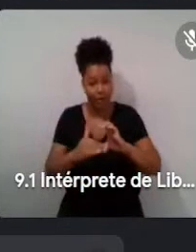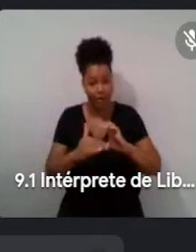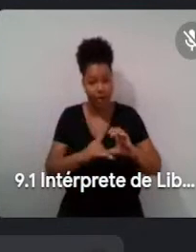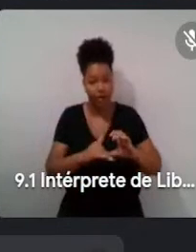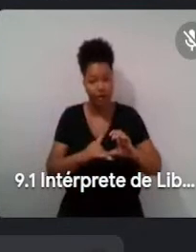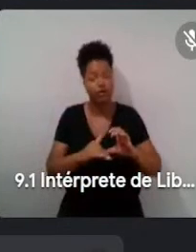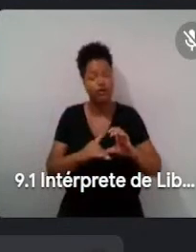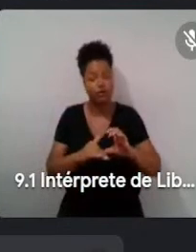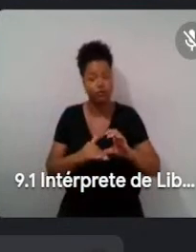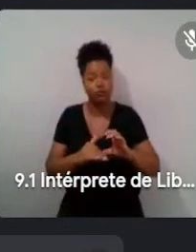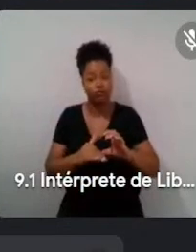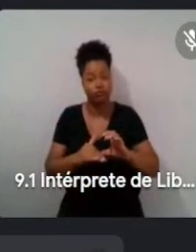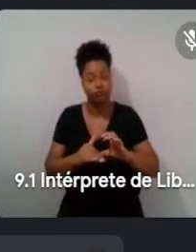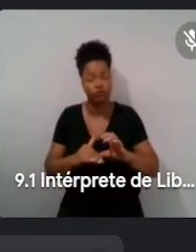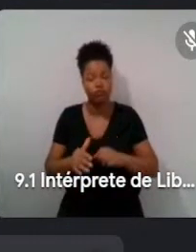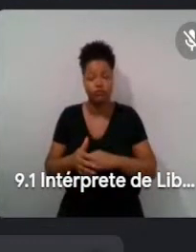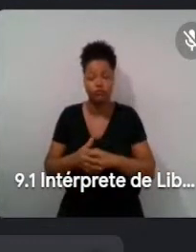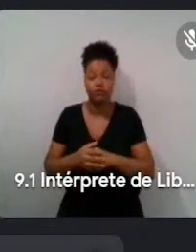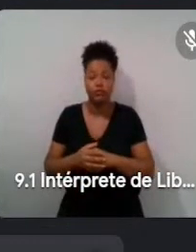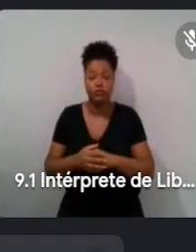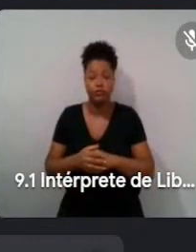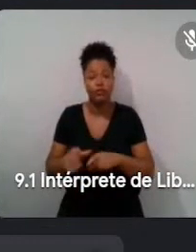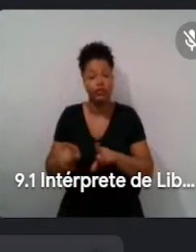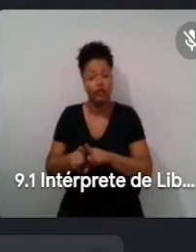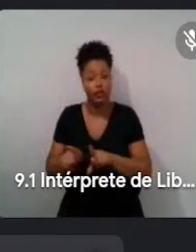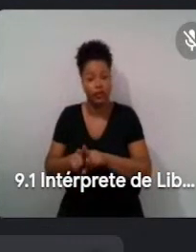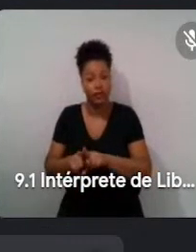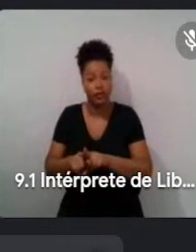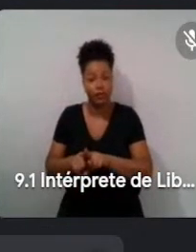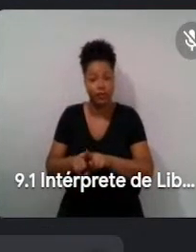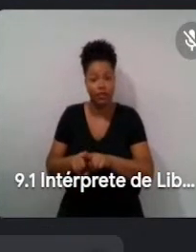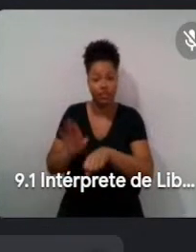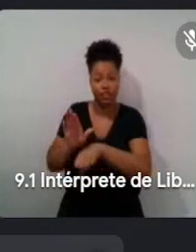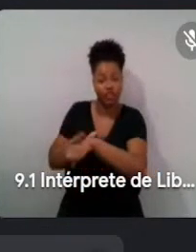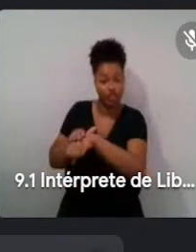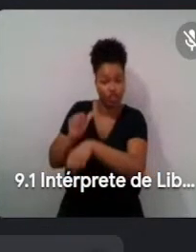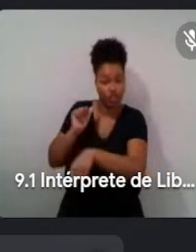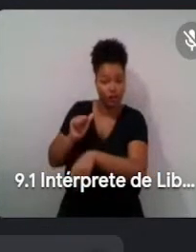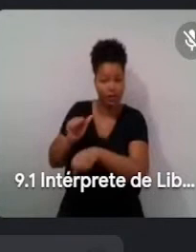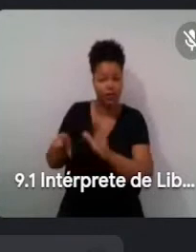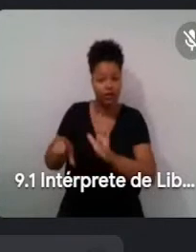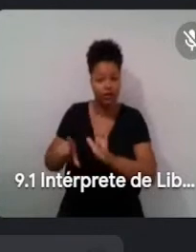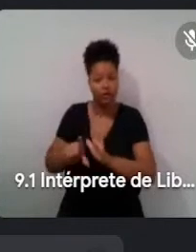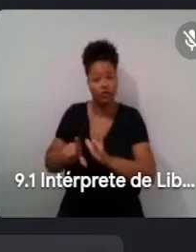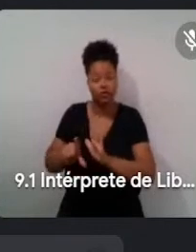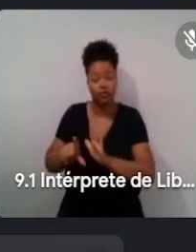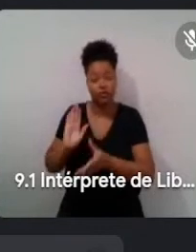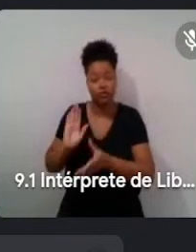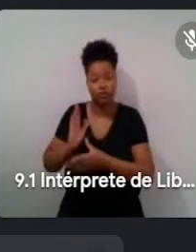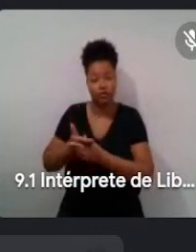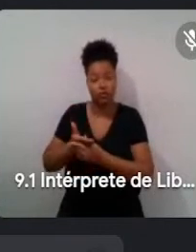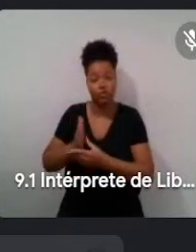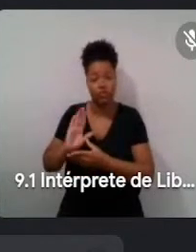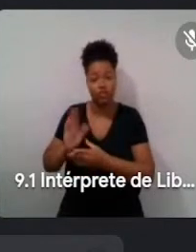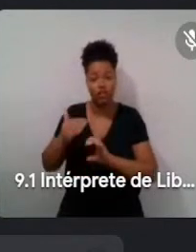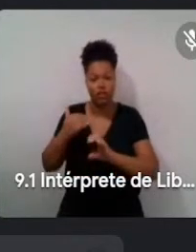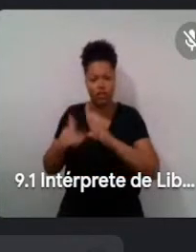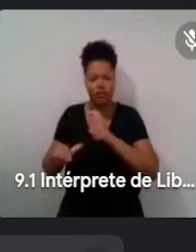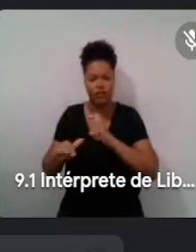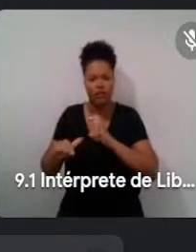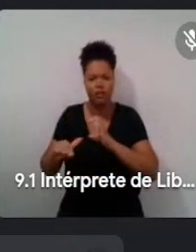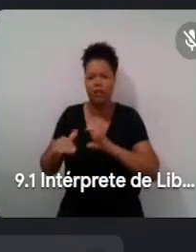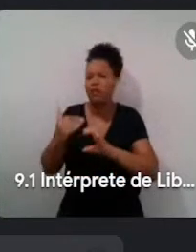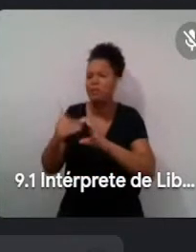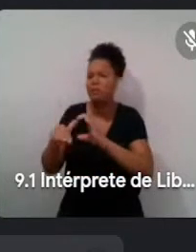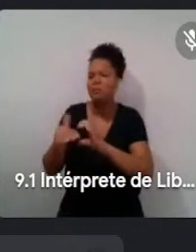cientificações. E a intimação que fora feita da liminar foi encaminhada para um e-mail estranho, que